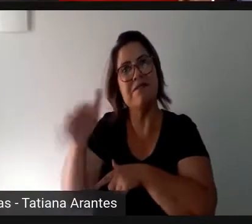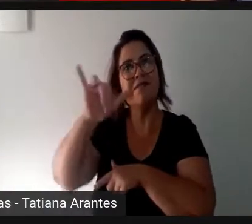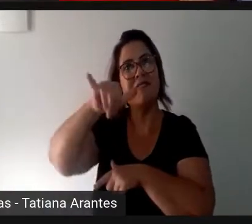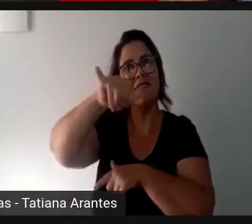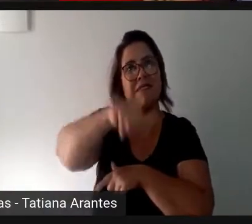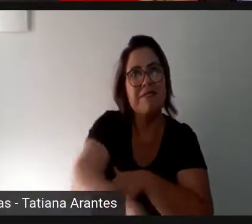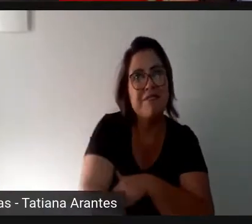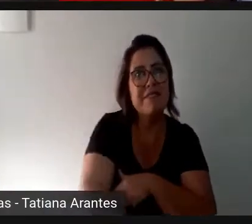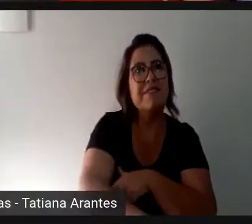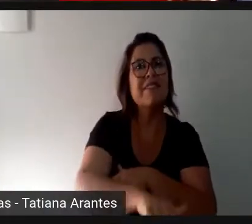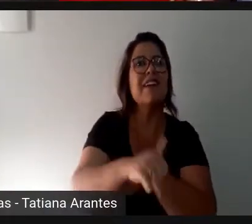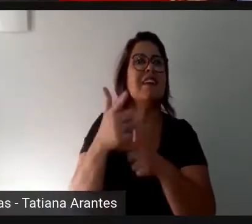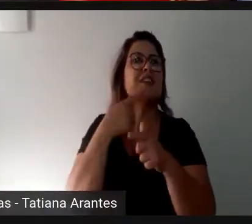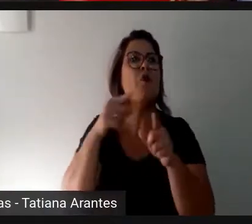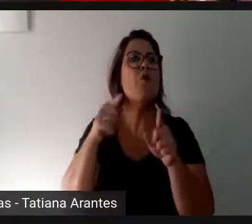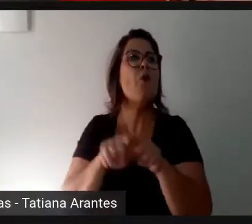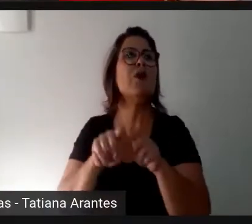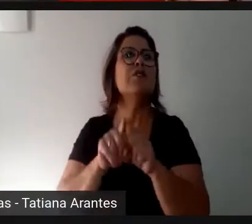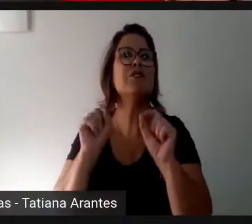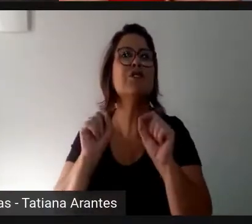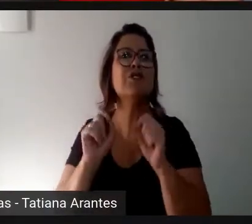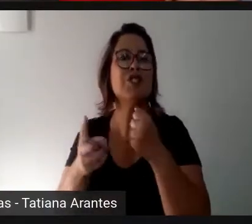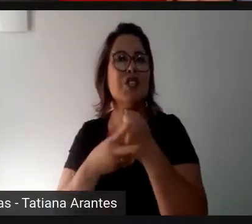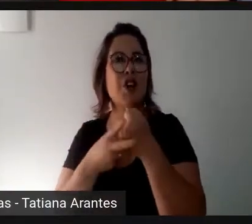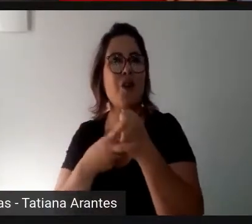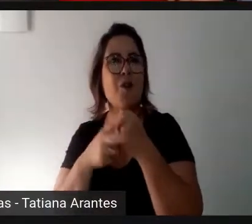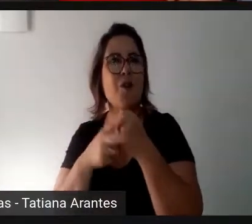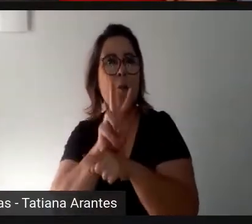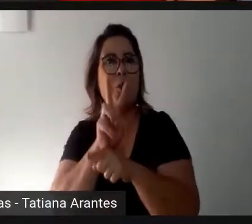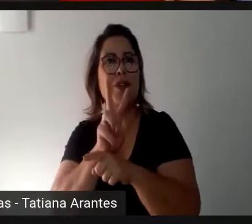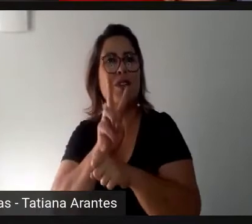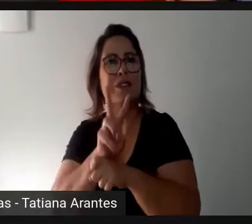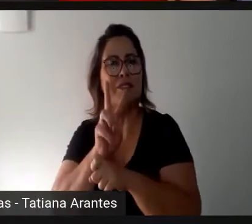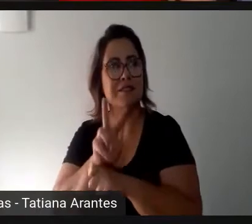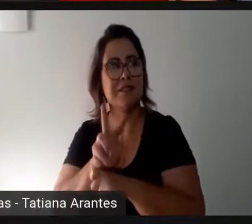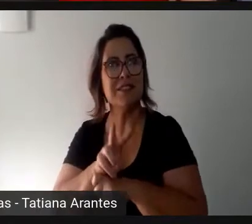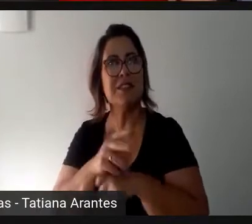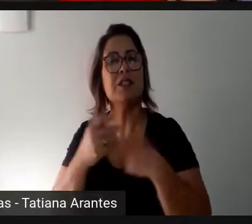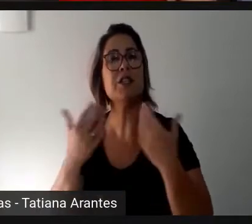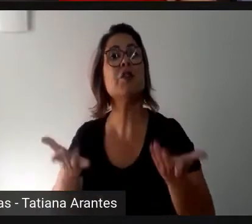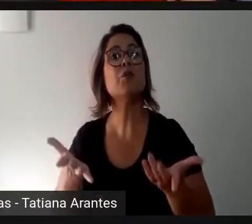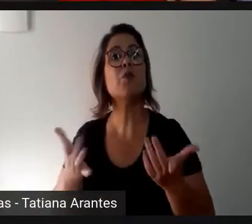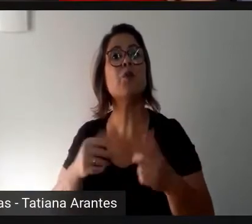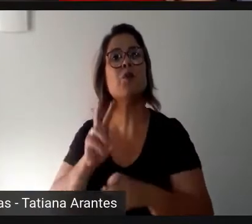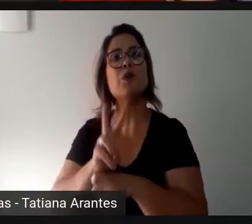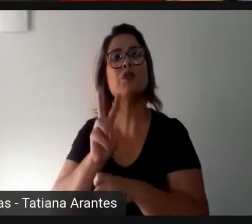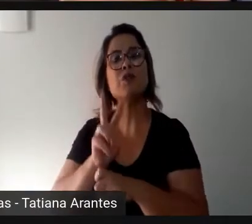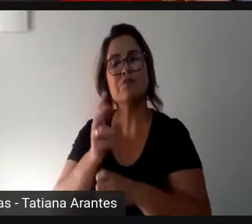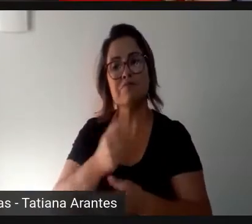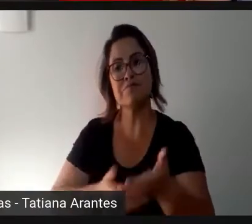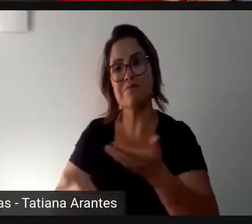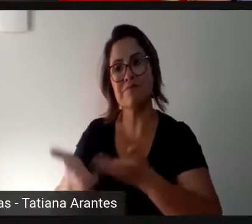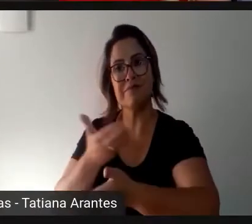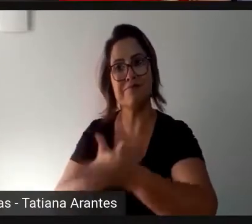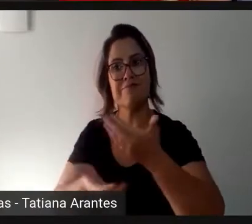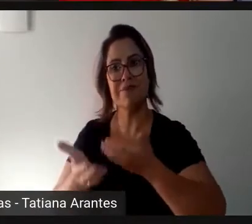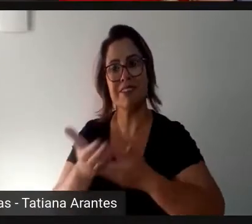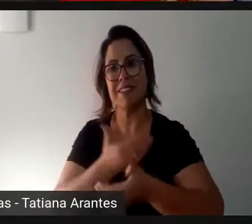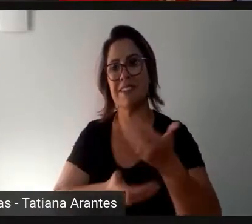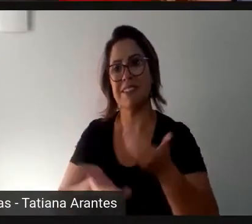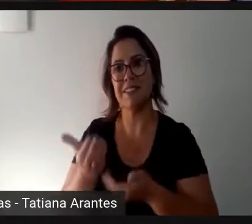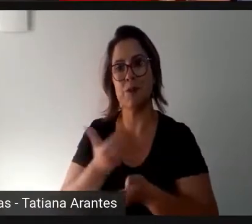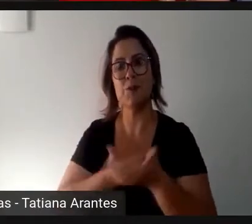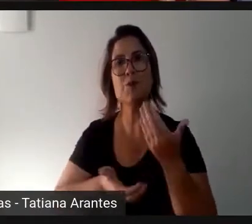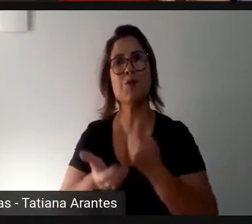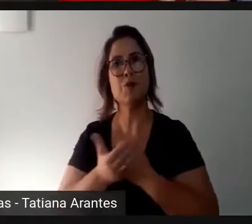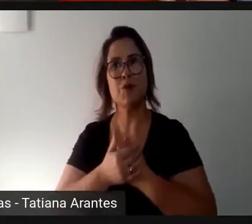onde é no meu processo que o problema pode ser muito grande. Por exemplo, onde eu tenho interação com agente de mercado,